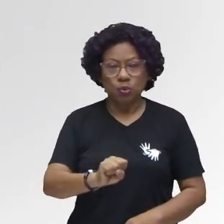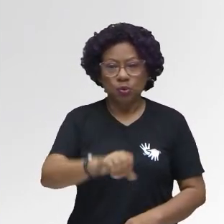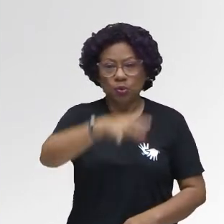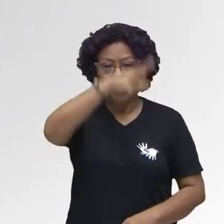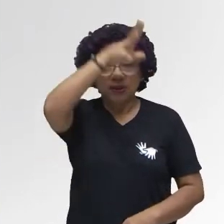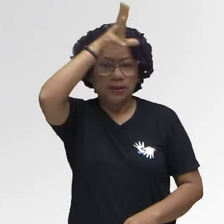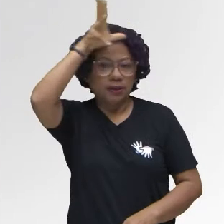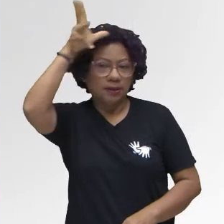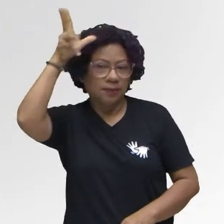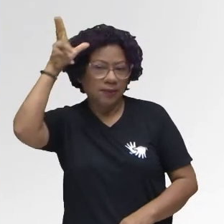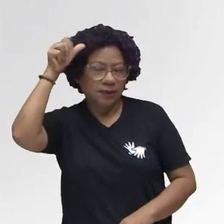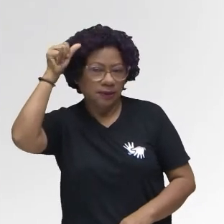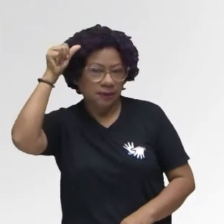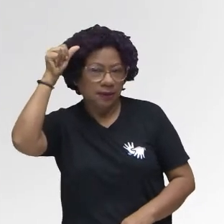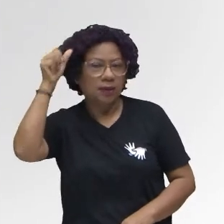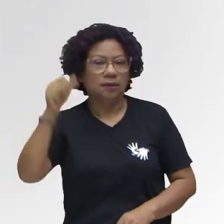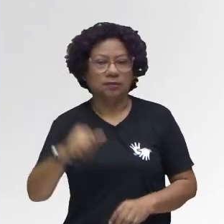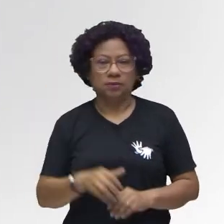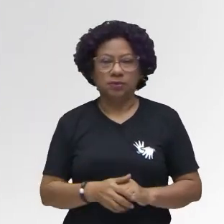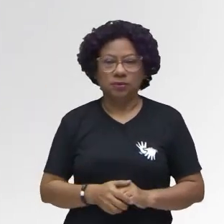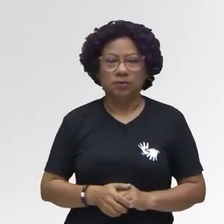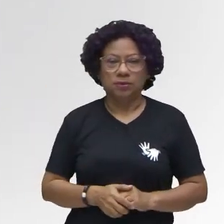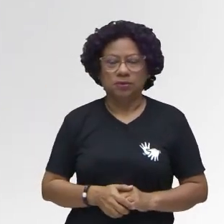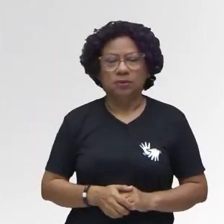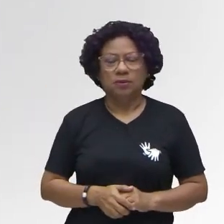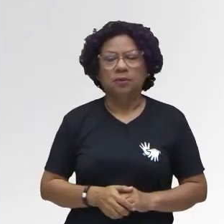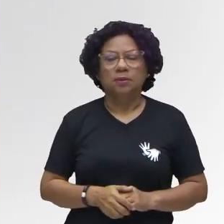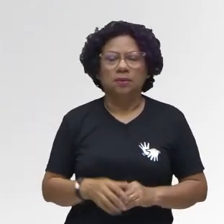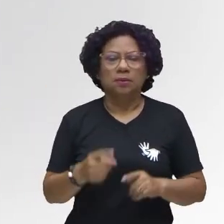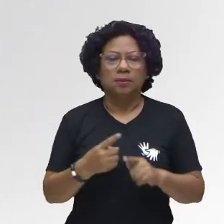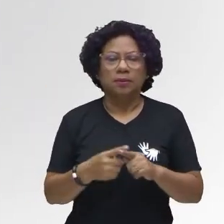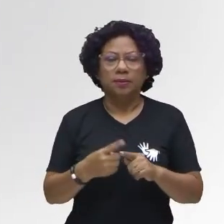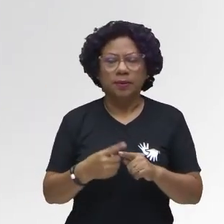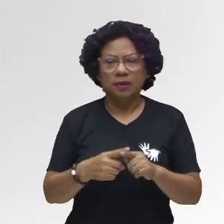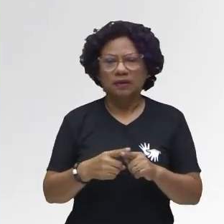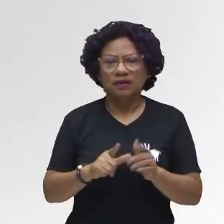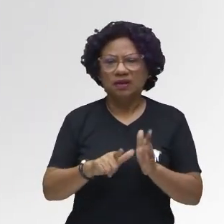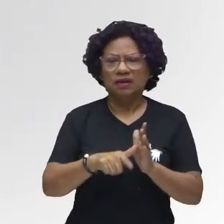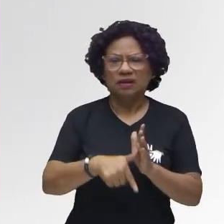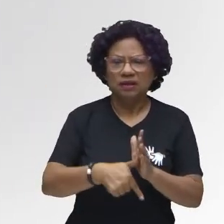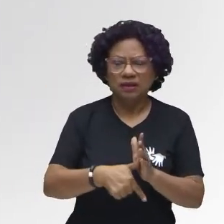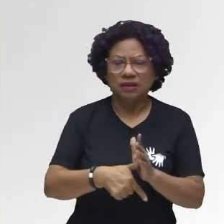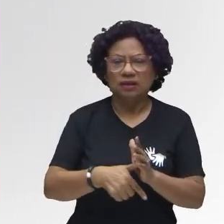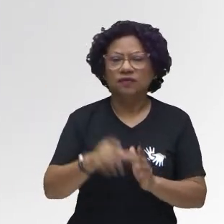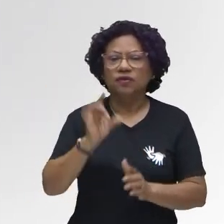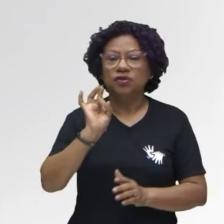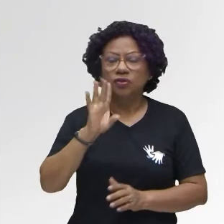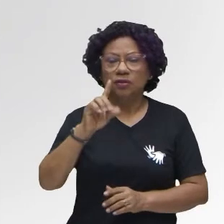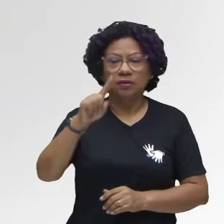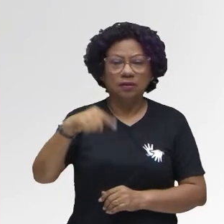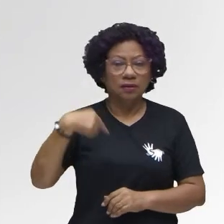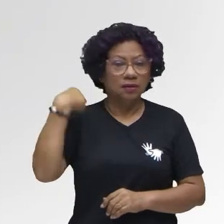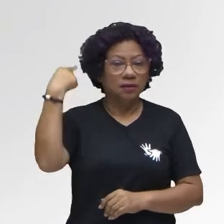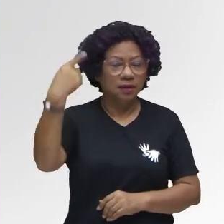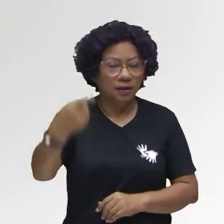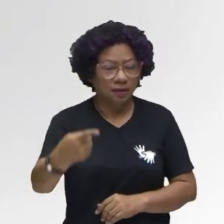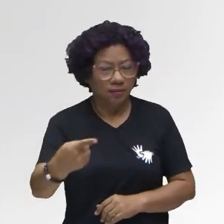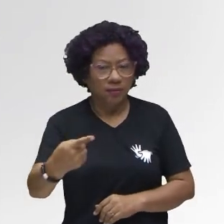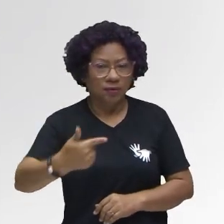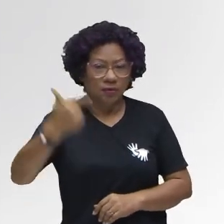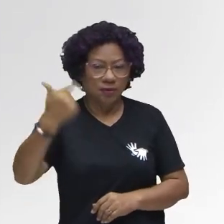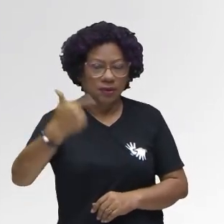Franca. Embora tardia, porque só depois da Segunda Guerra Mundial a nossa industrialização ela